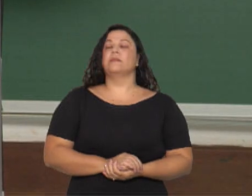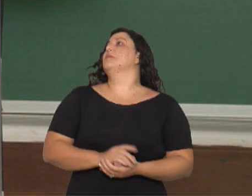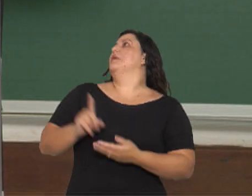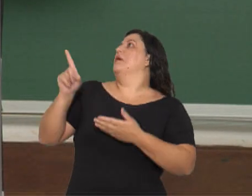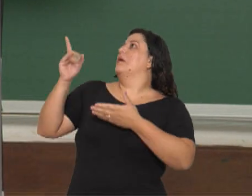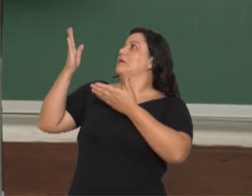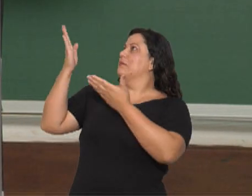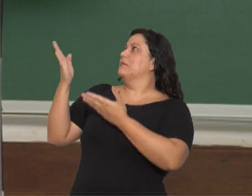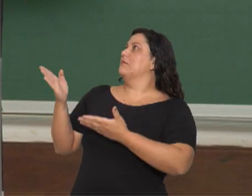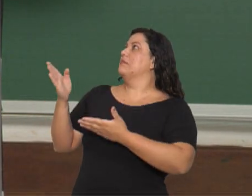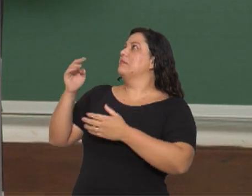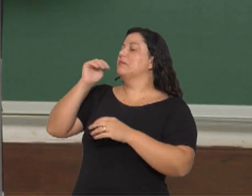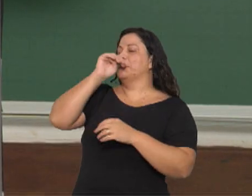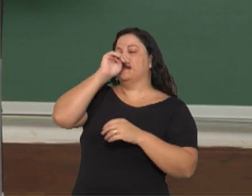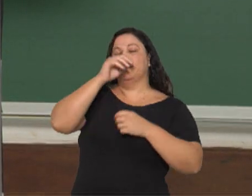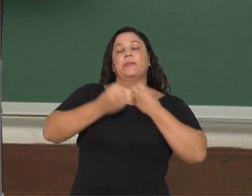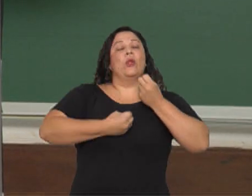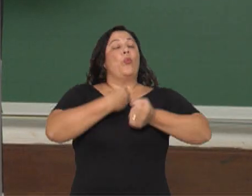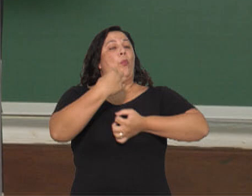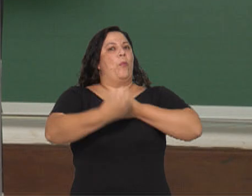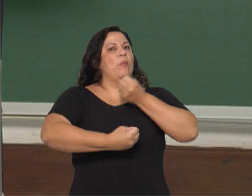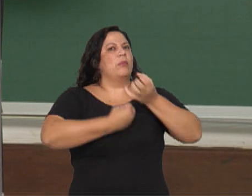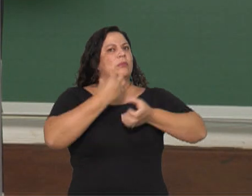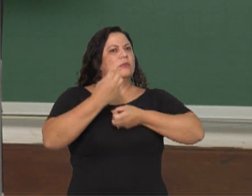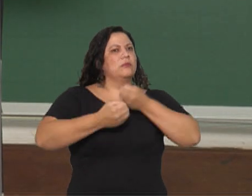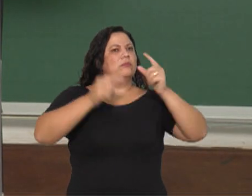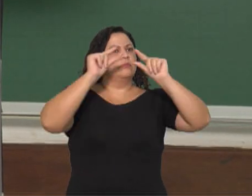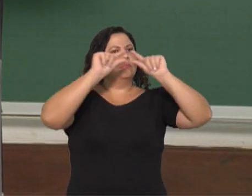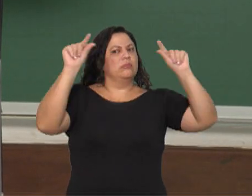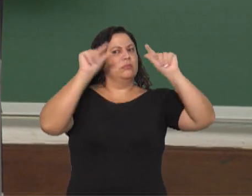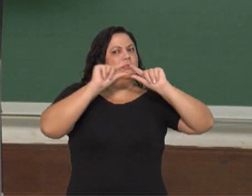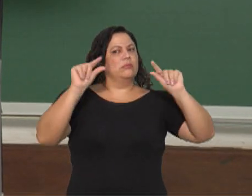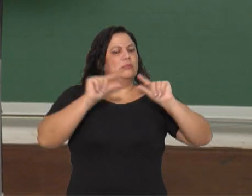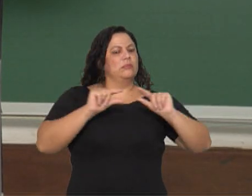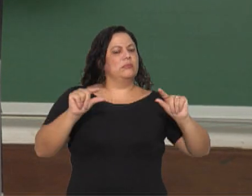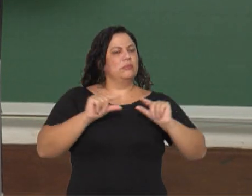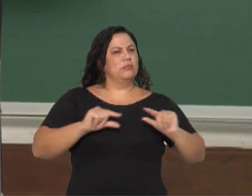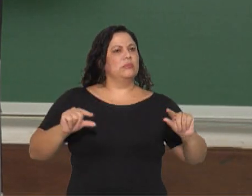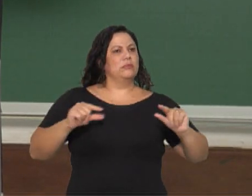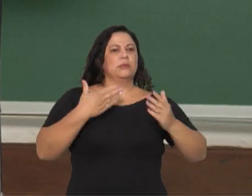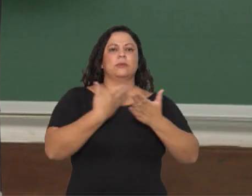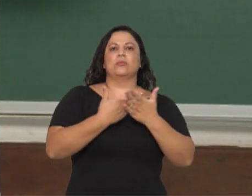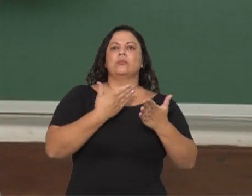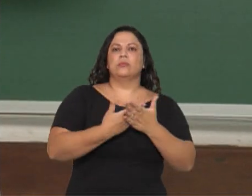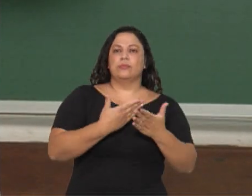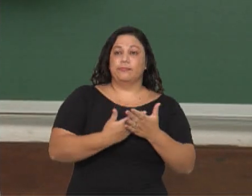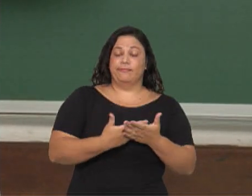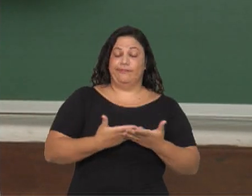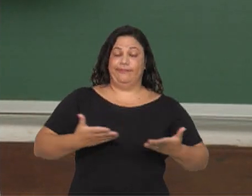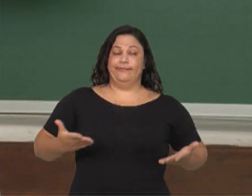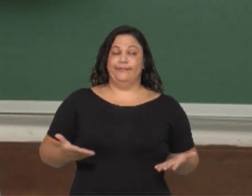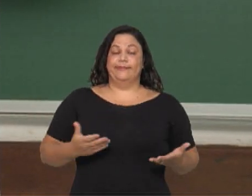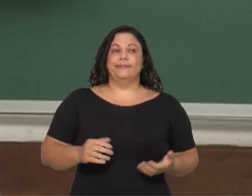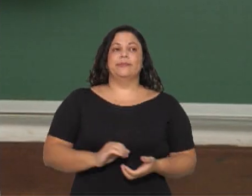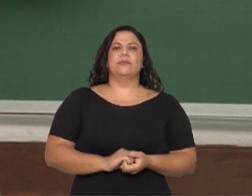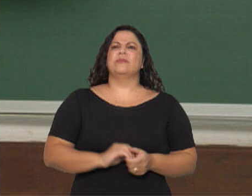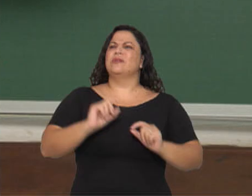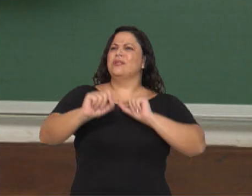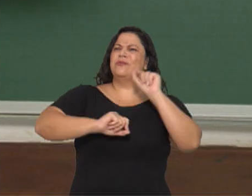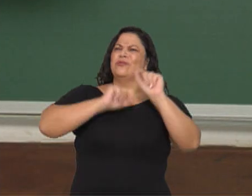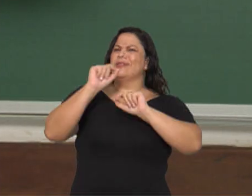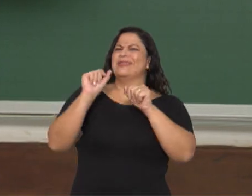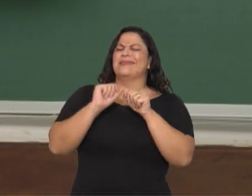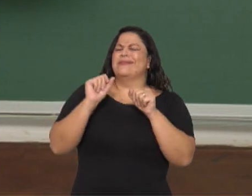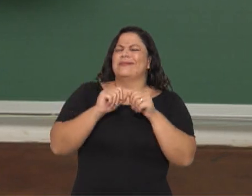fragmento mais do poema que estamos aí trabalhando, estudando na classe de hoje. O que vocês vão fazer